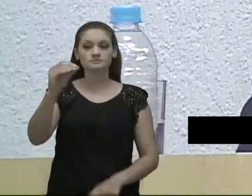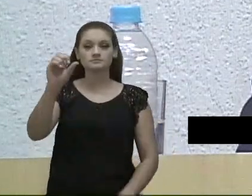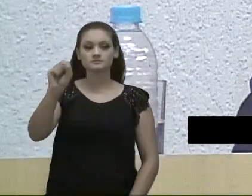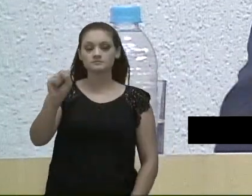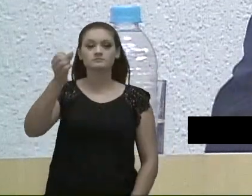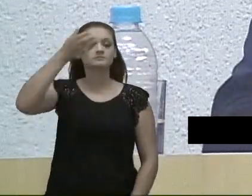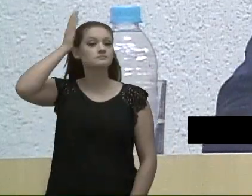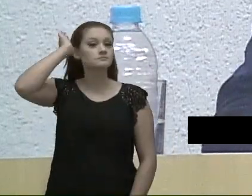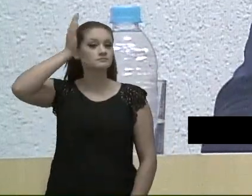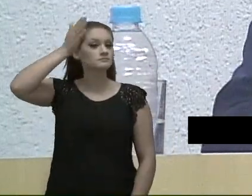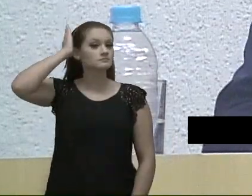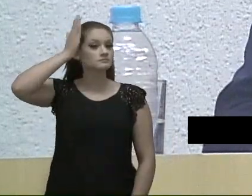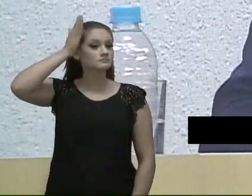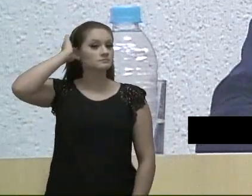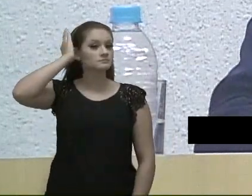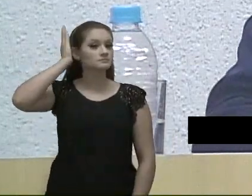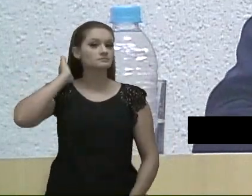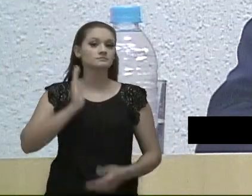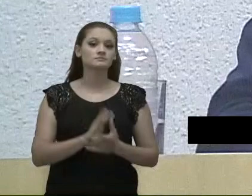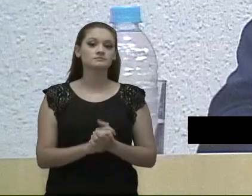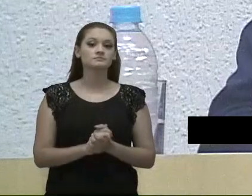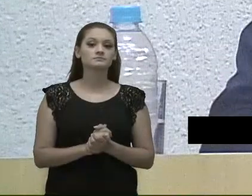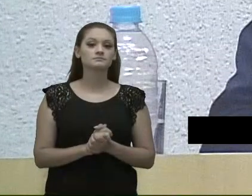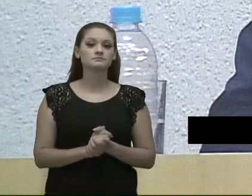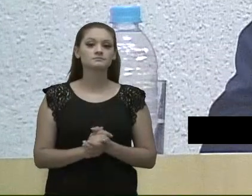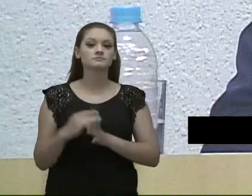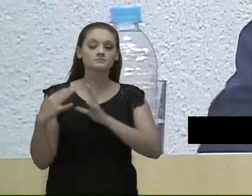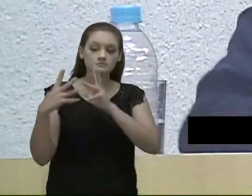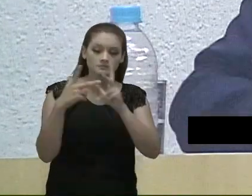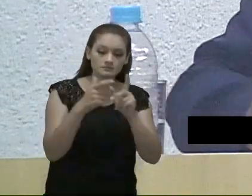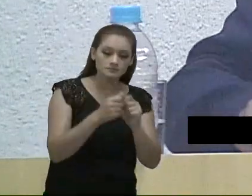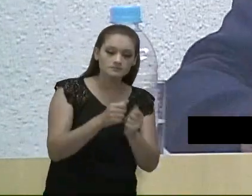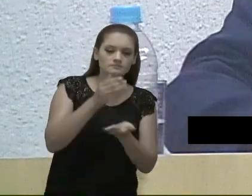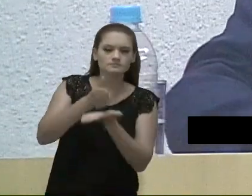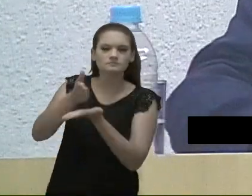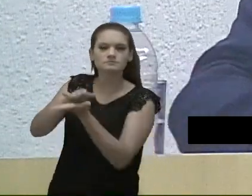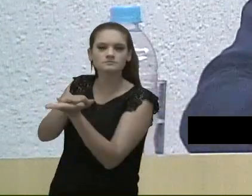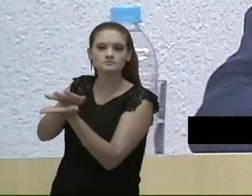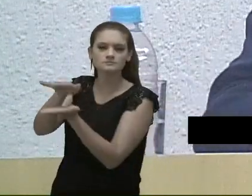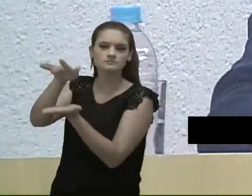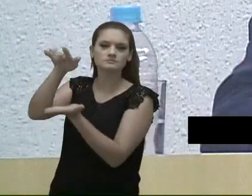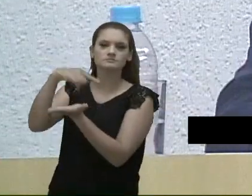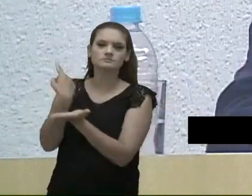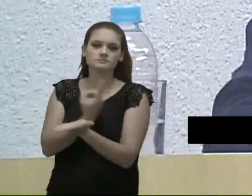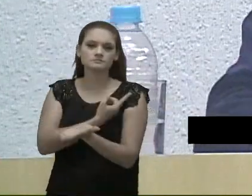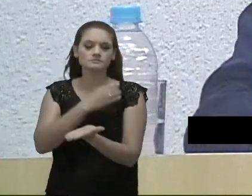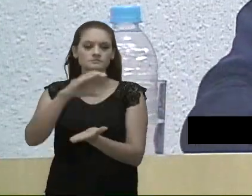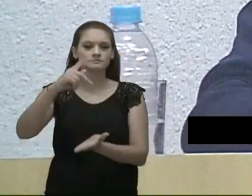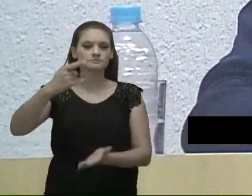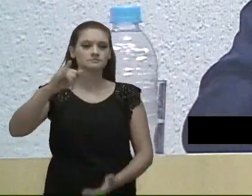município de Taubaté. E está dentro disso, do escopo das investigações da nossa CPI.